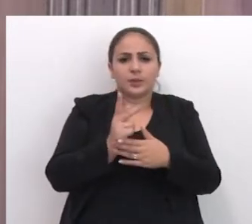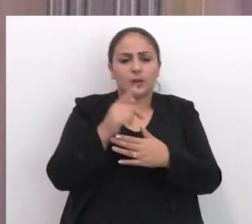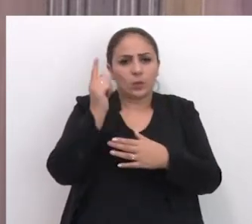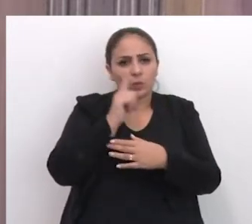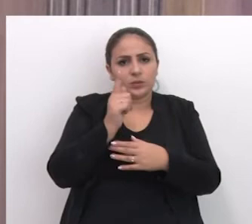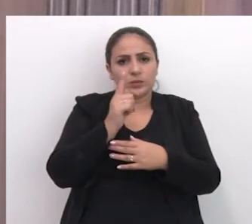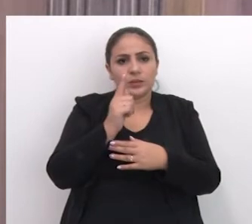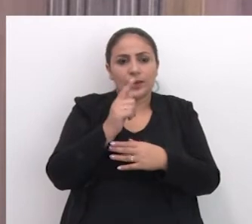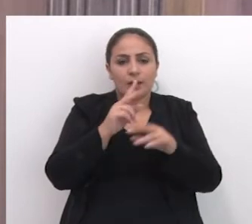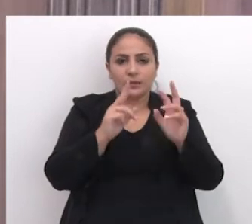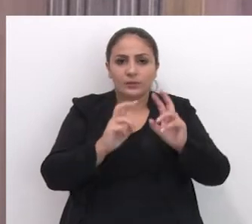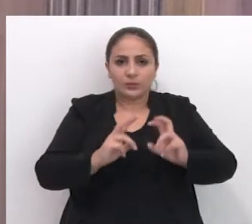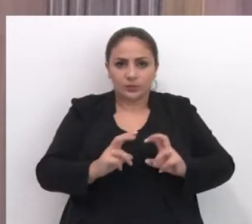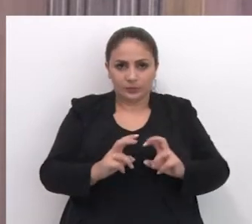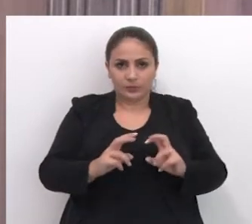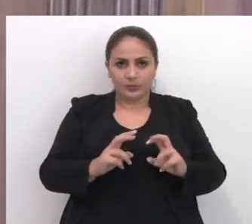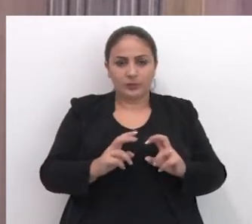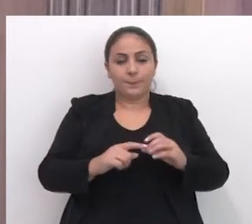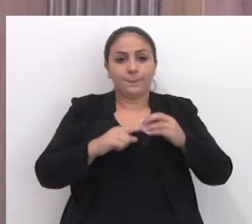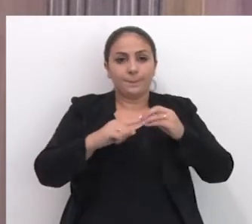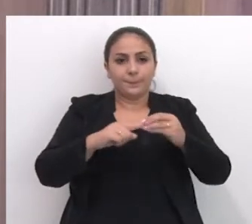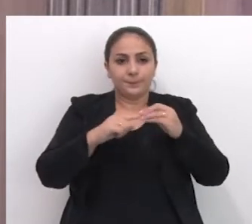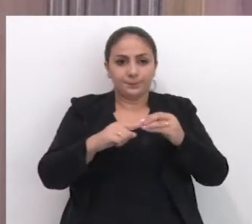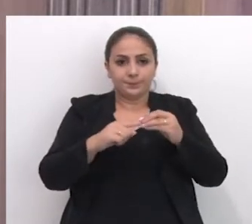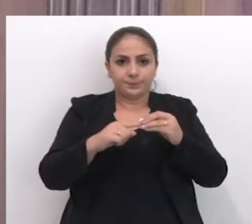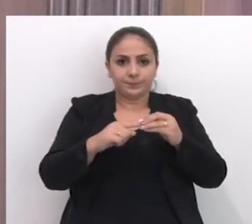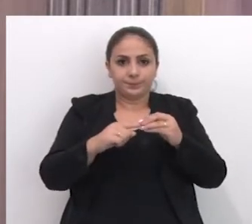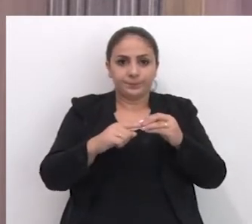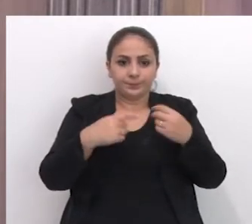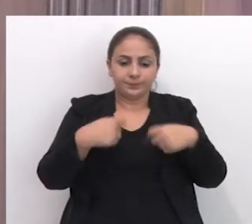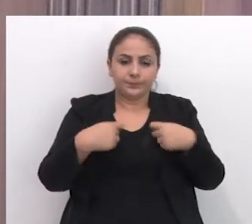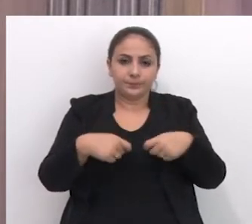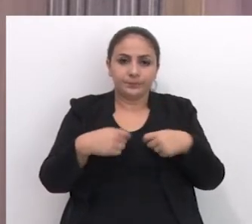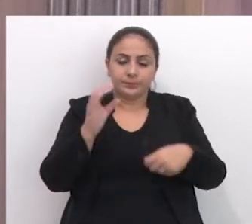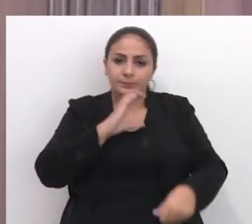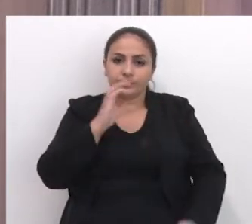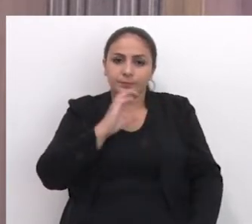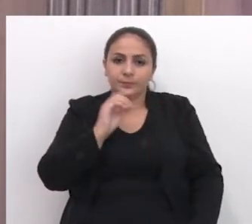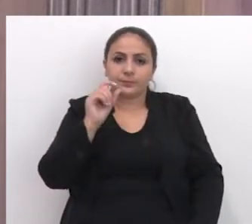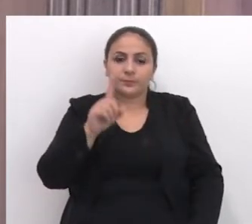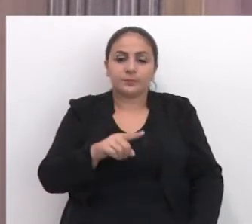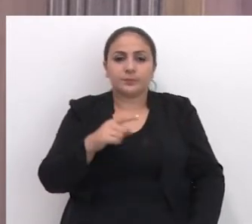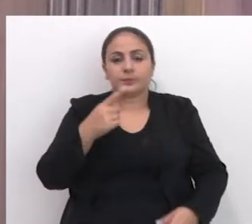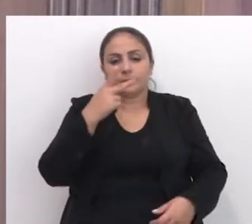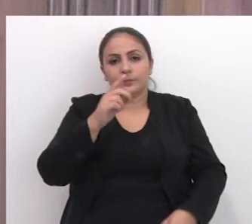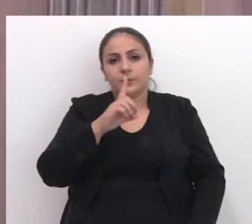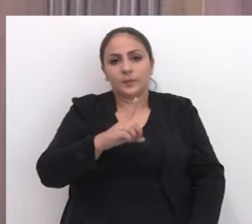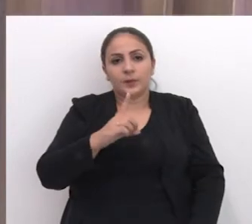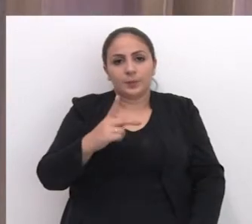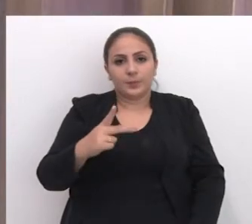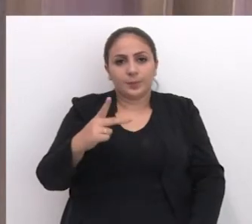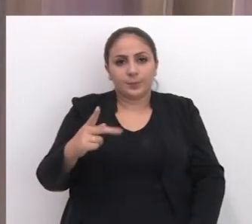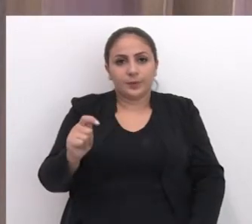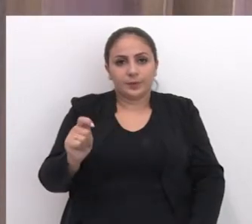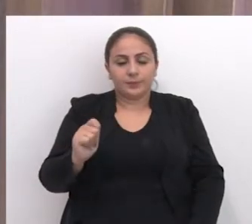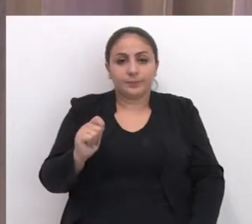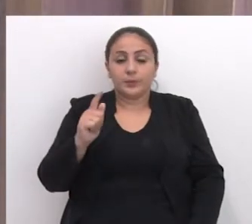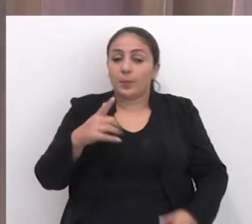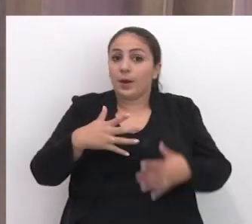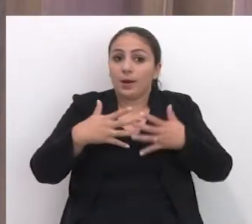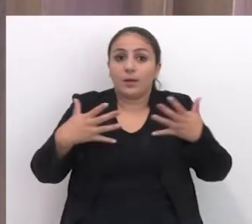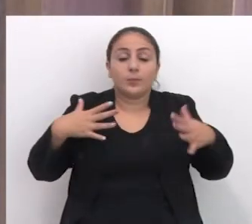dá aos assuntos e principalmente às necessidades urgentes, que é o caso da DPPA. Essa é uma